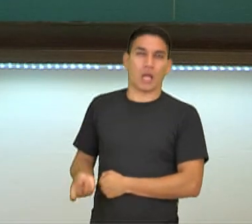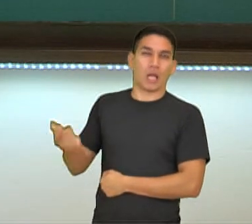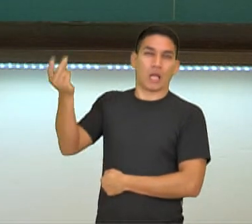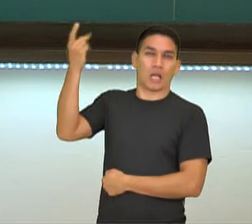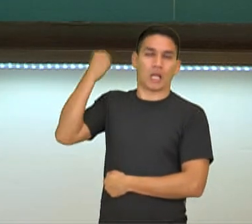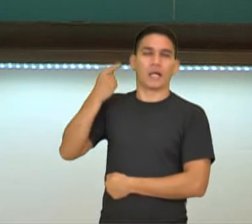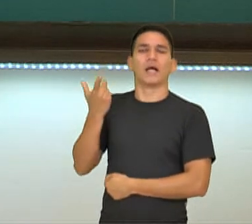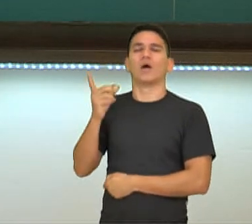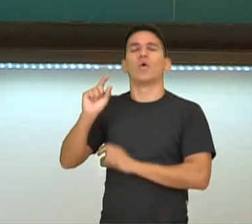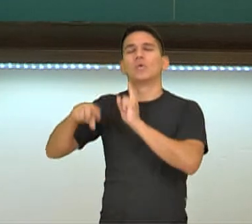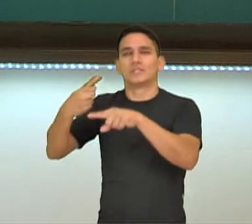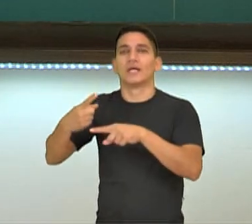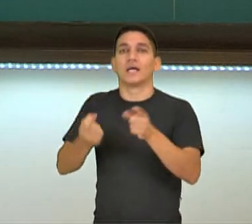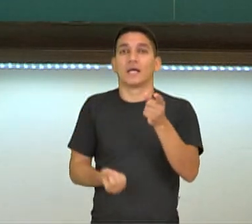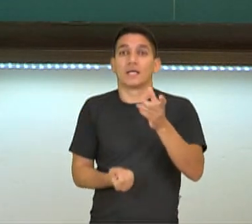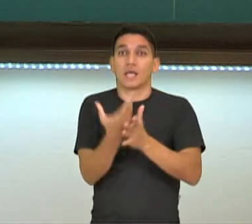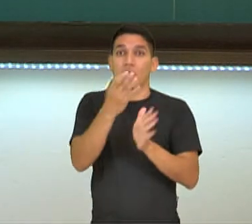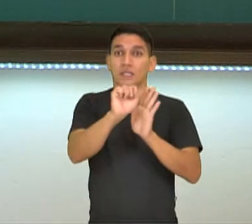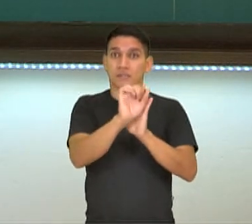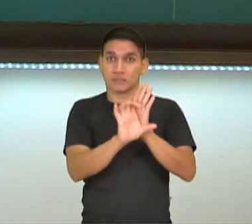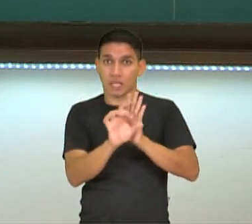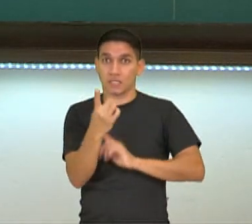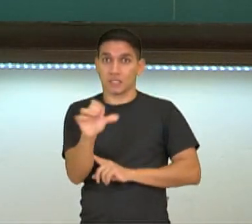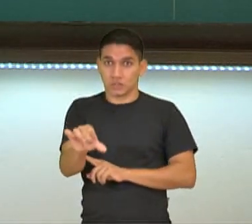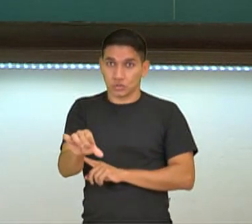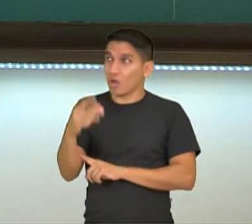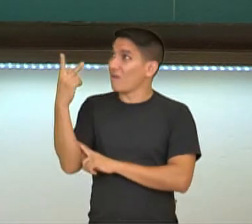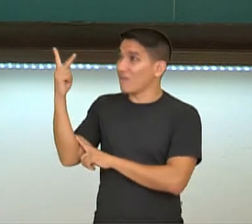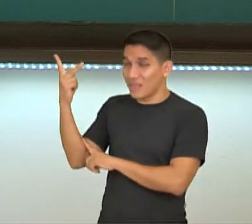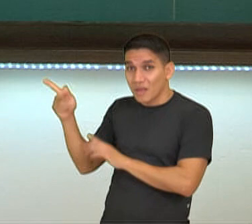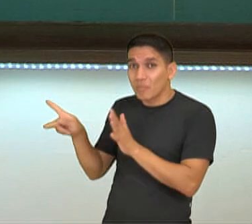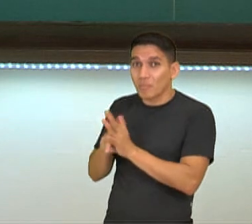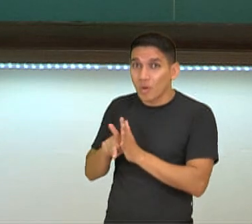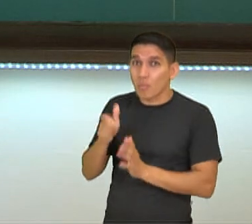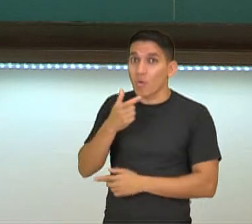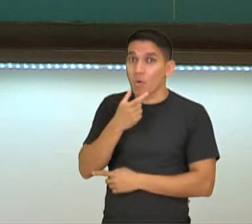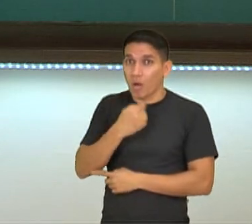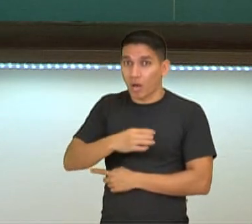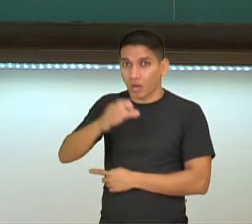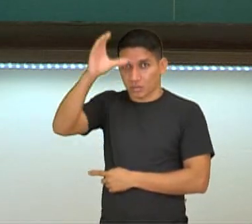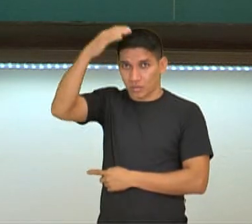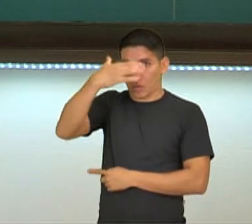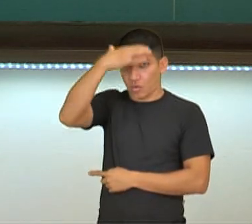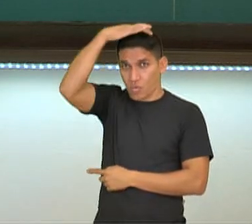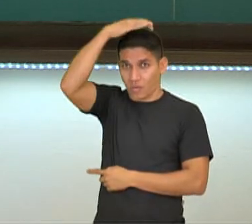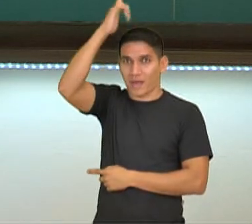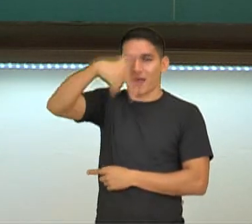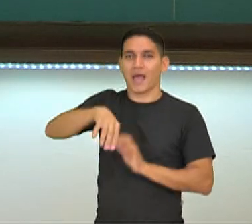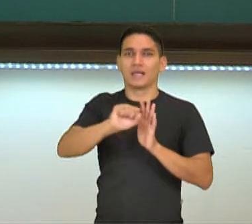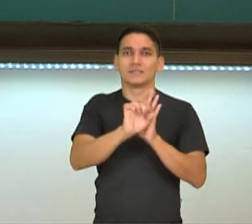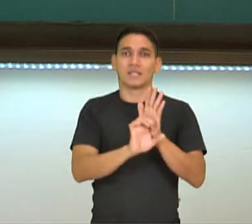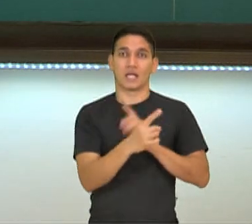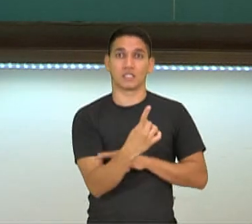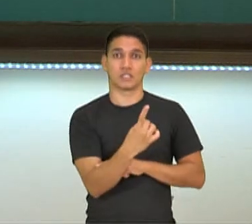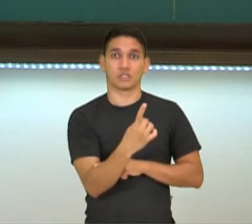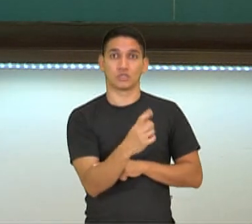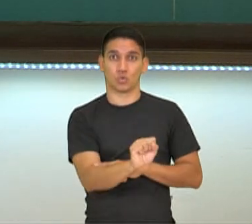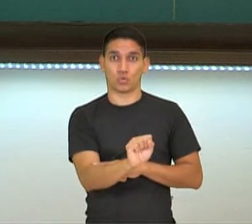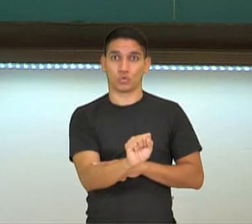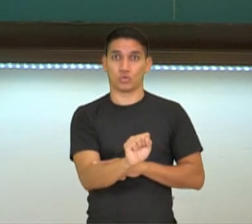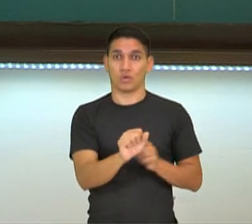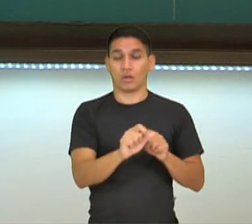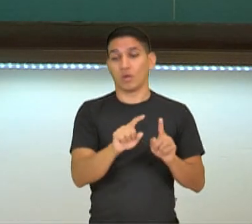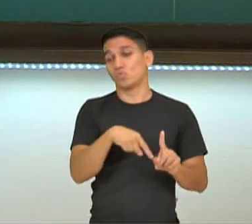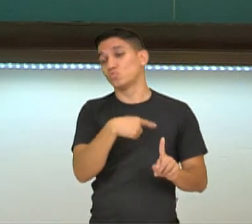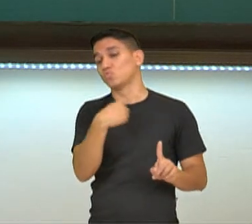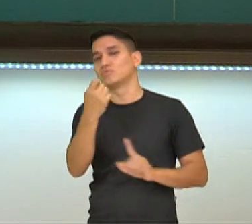XIX. O trabalho do Coulomb, século XVIII. Então tem um século de diferença aí, o conceito de campo não existia